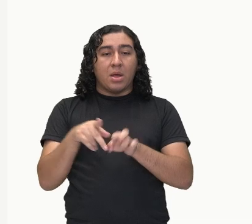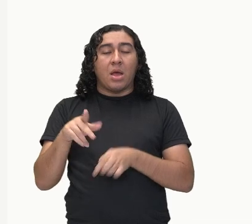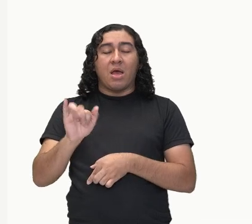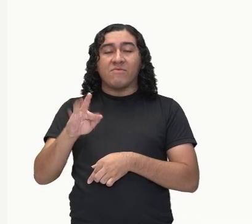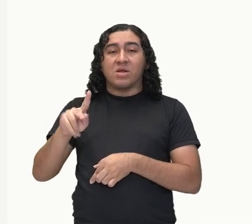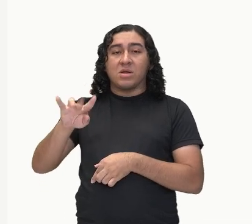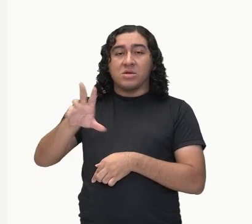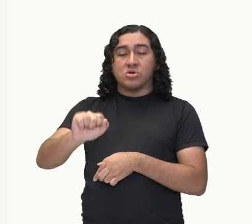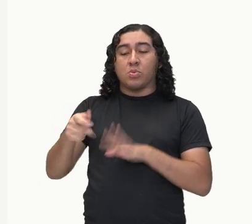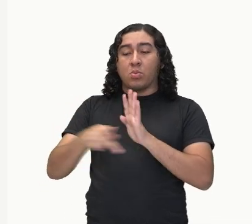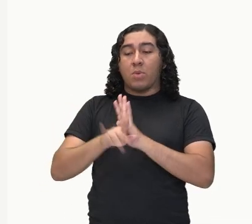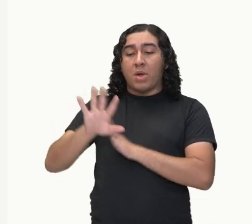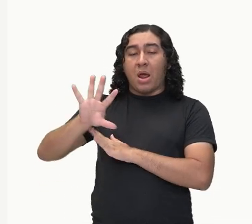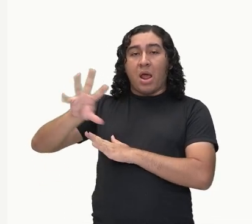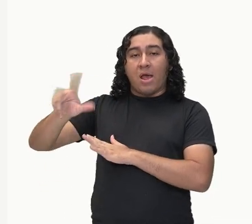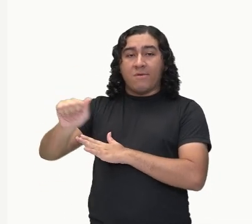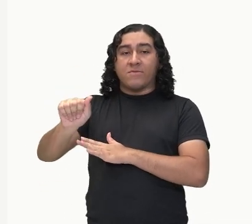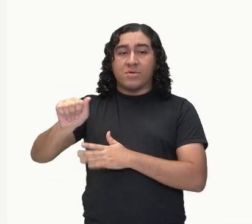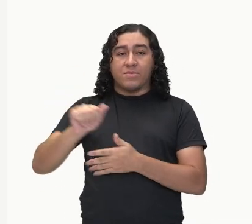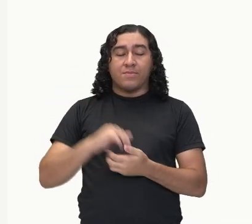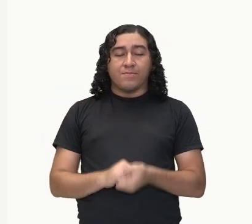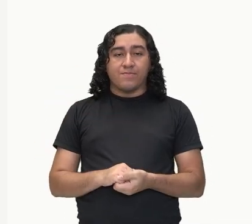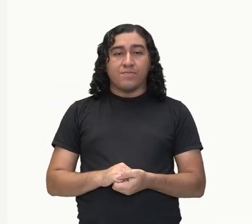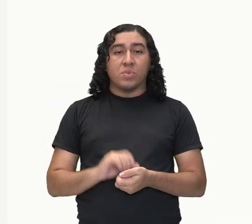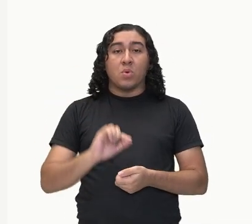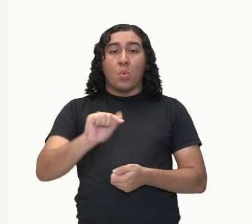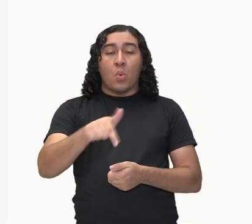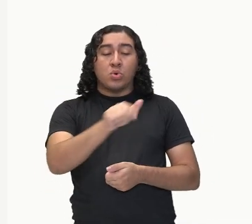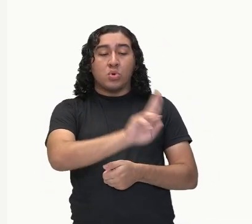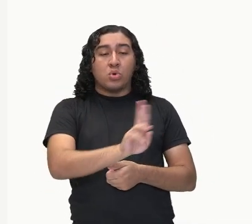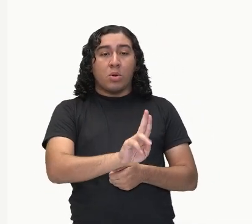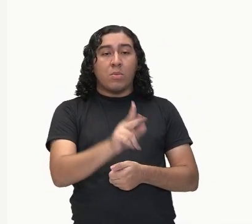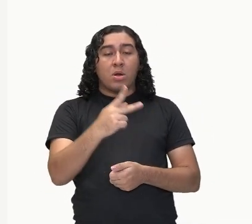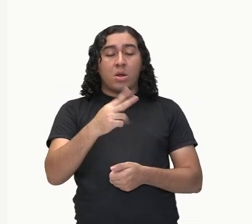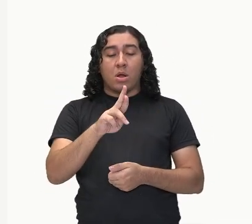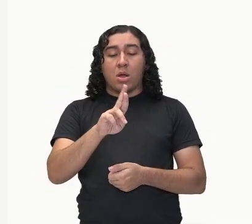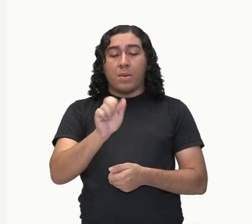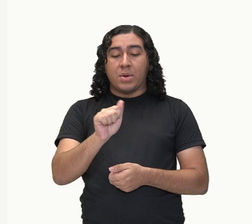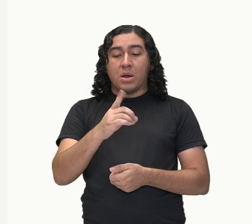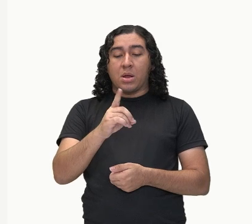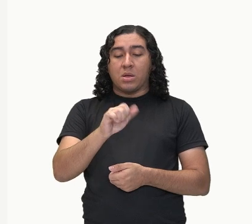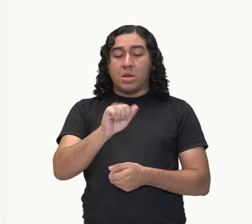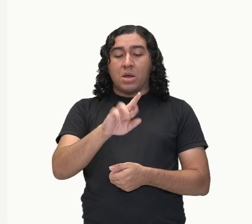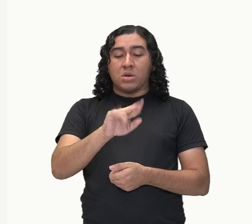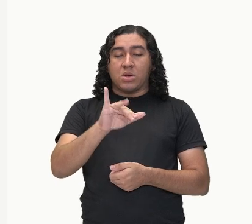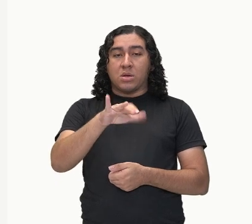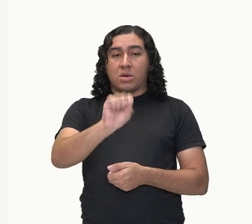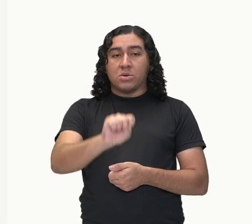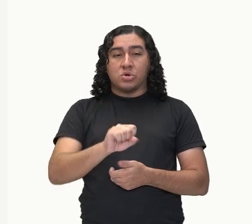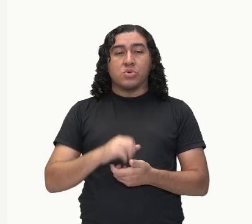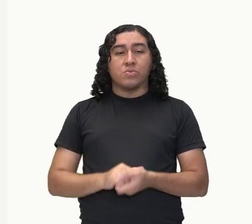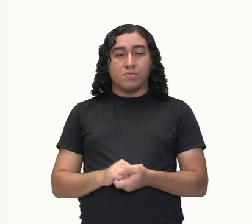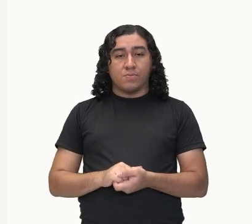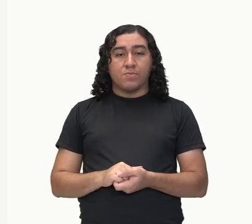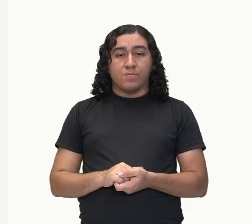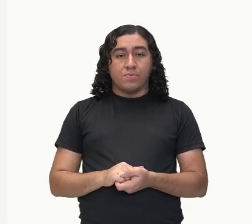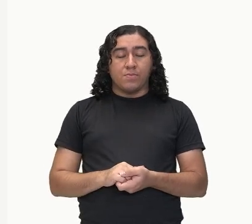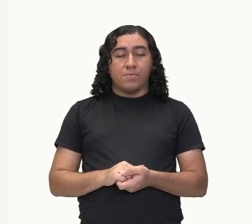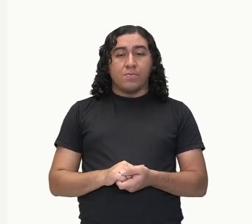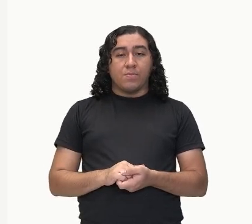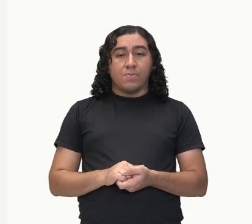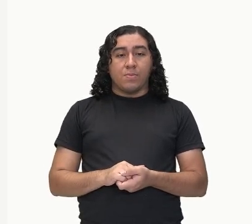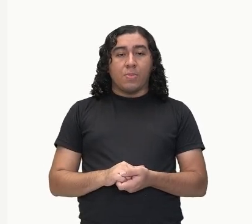exemplo. Pradarias, as pradarias aí têm uma vegetação de gramíneas altas e densas,